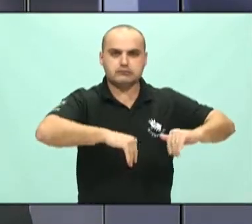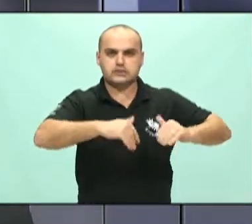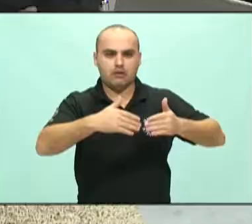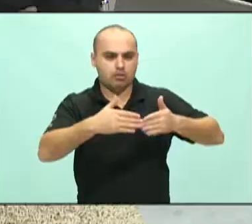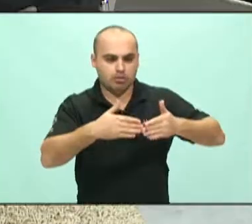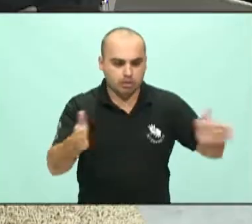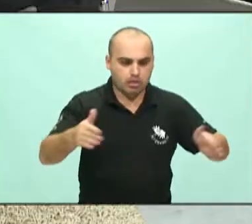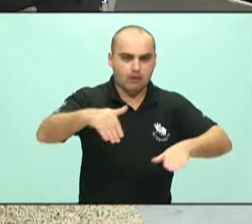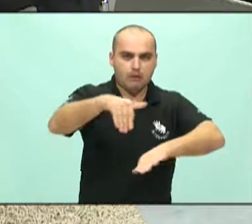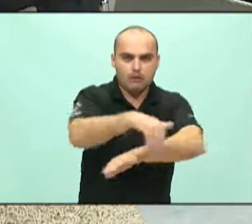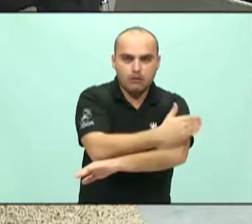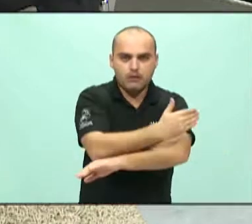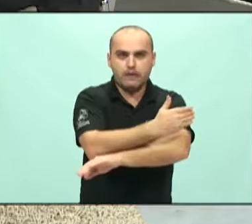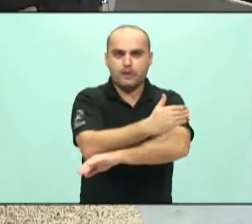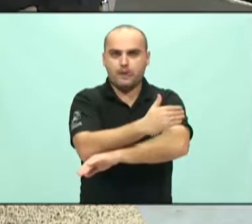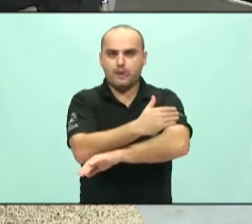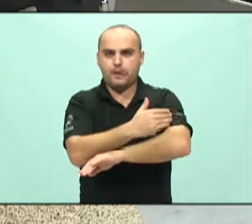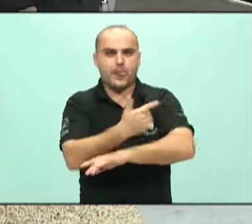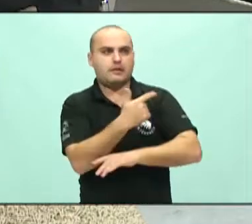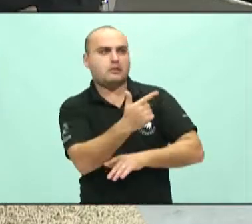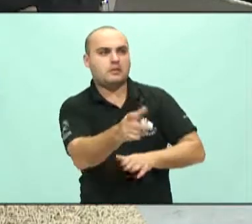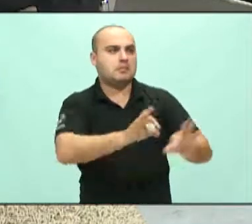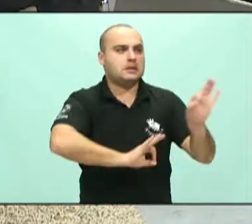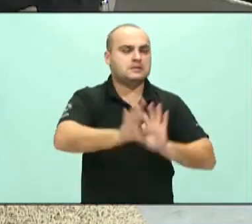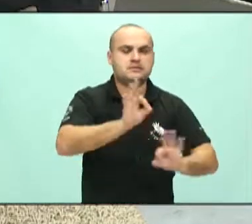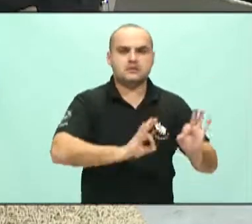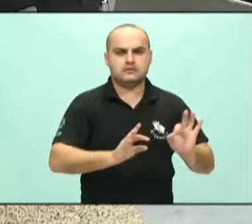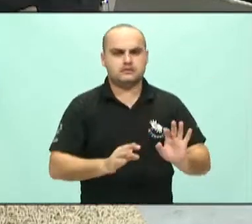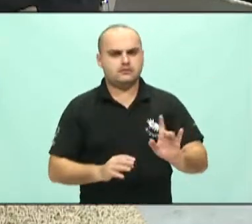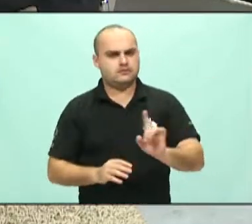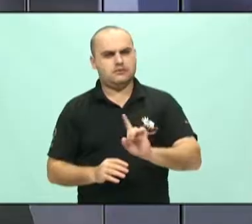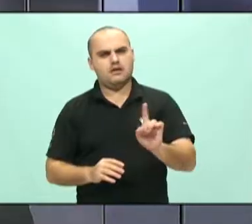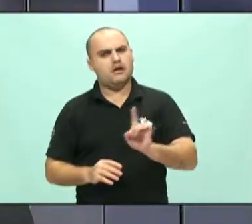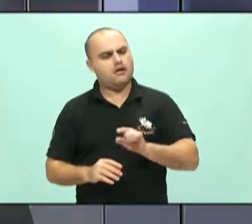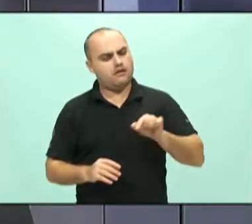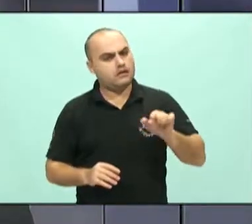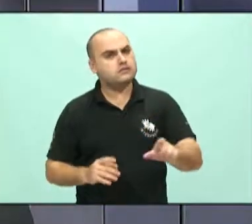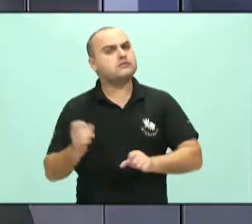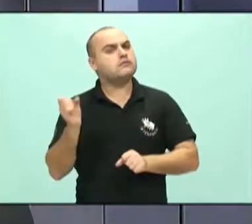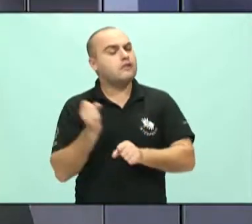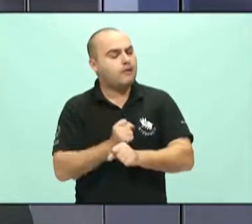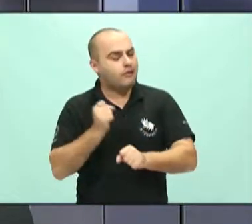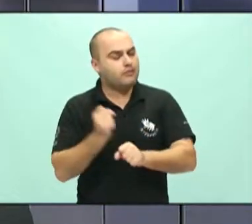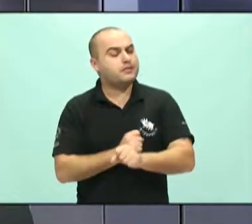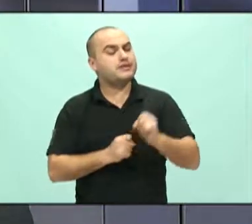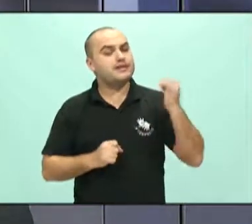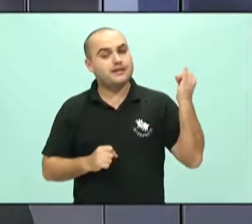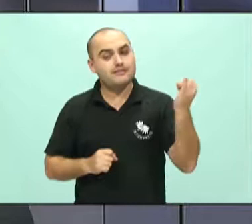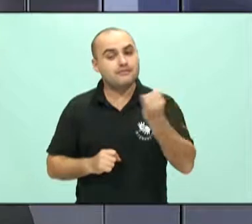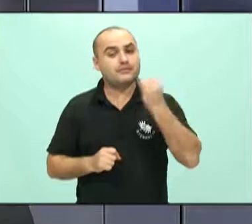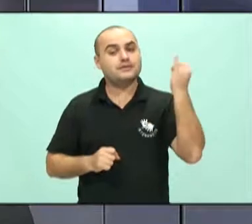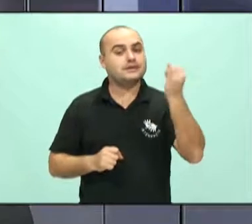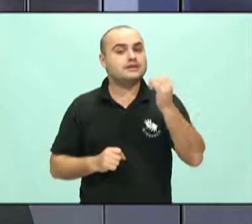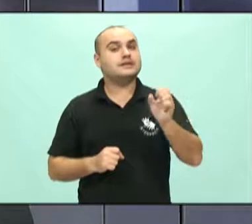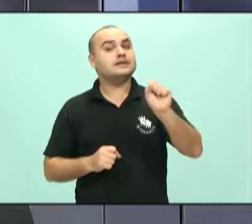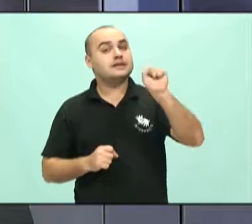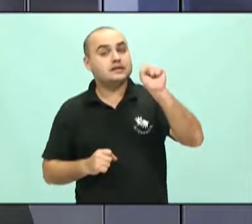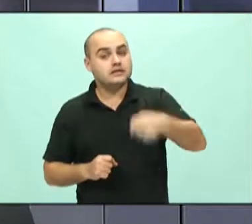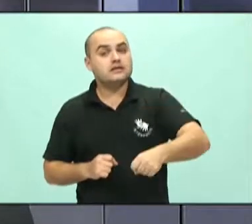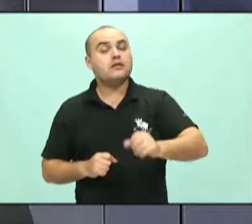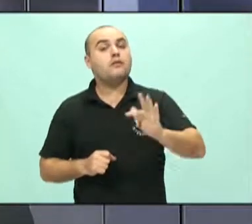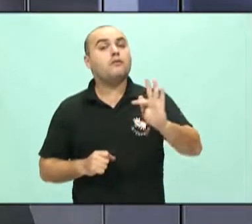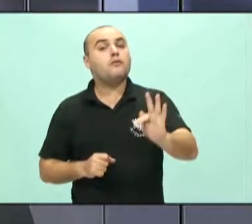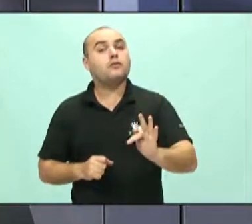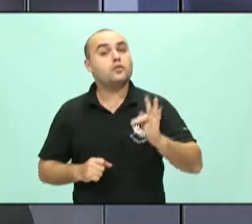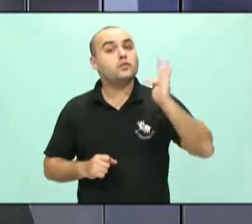sem planejamento. E não vai terminar num ano também. E também não termina num ano. Isso é uma obra importante, uma obra fundamental para o